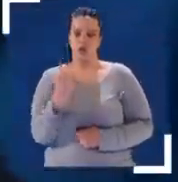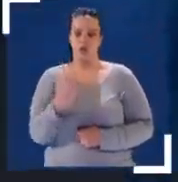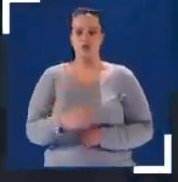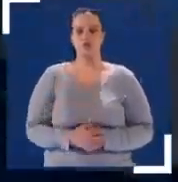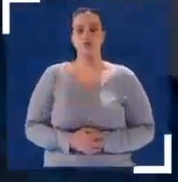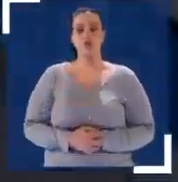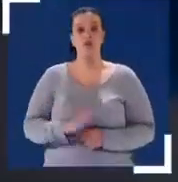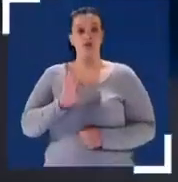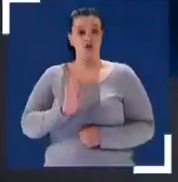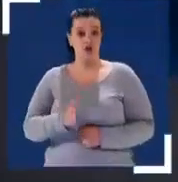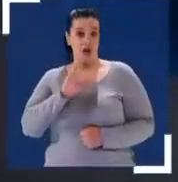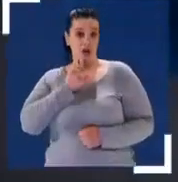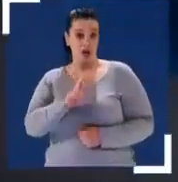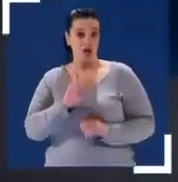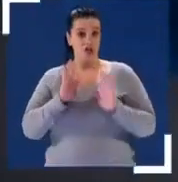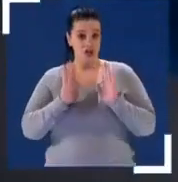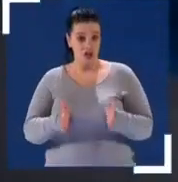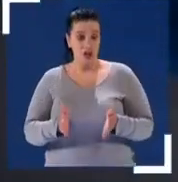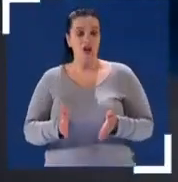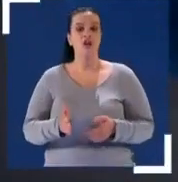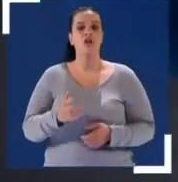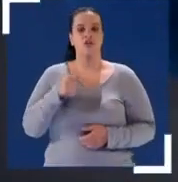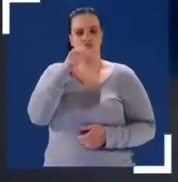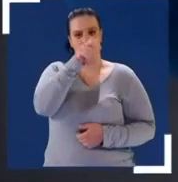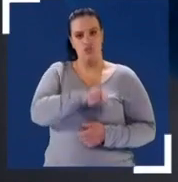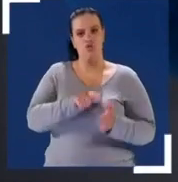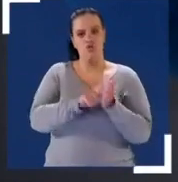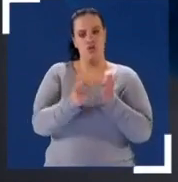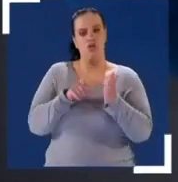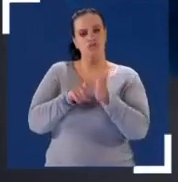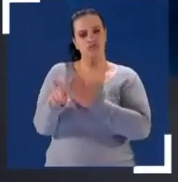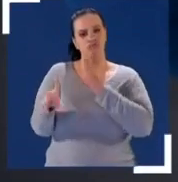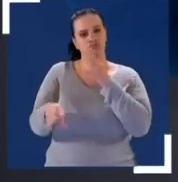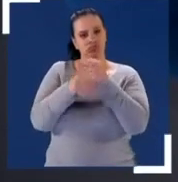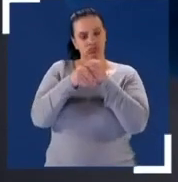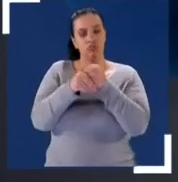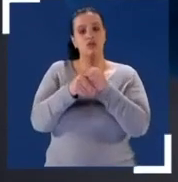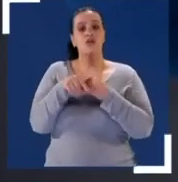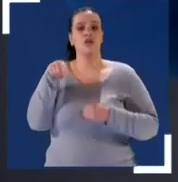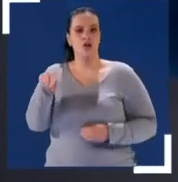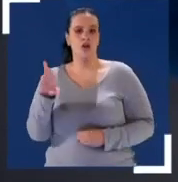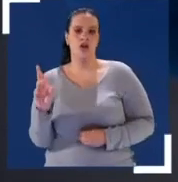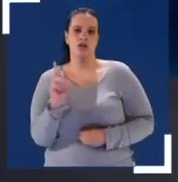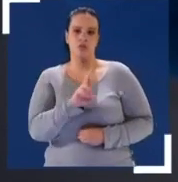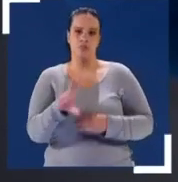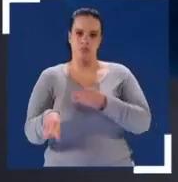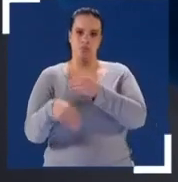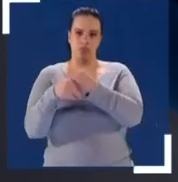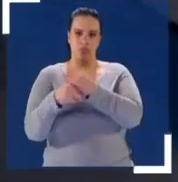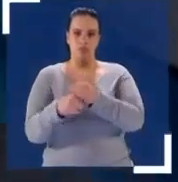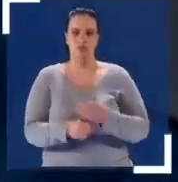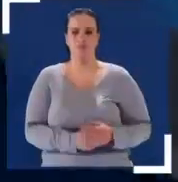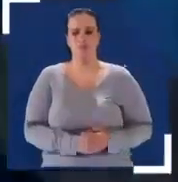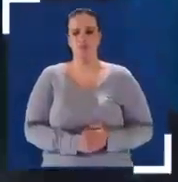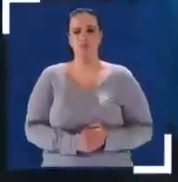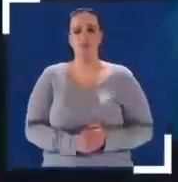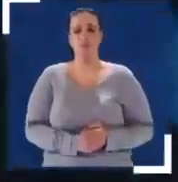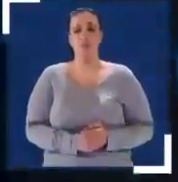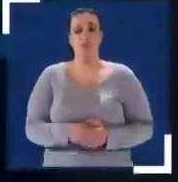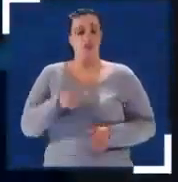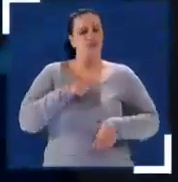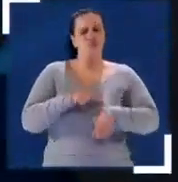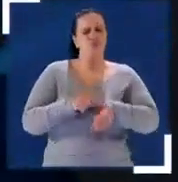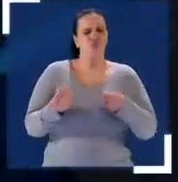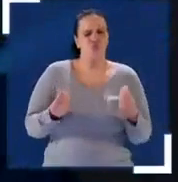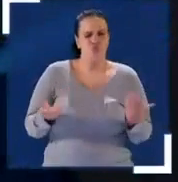da resposta do candidato, o jornalista fará um complemento e o candidato uma resposta complementar. Os tempos